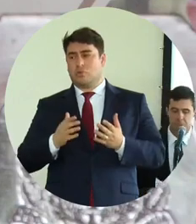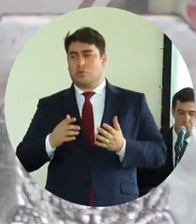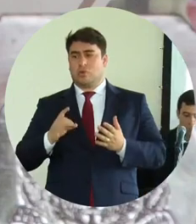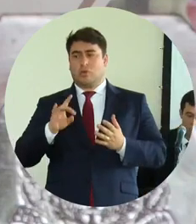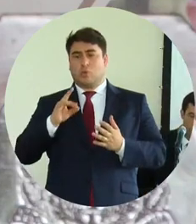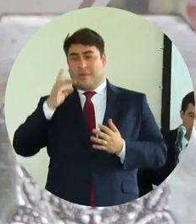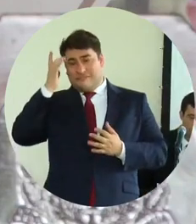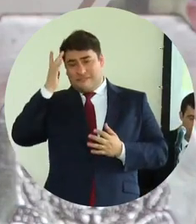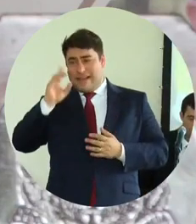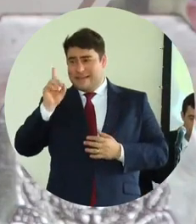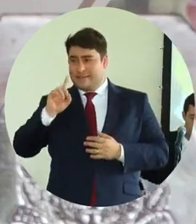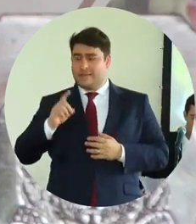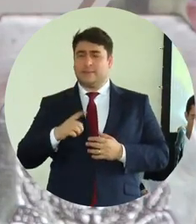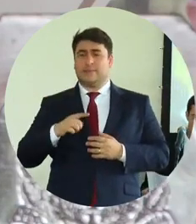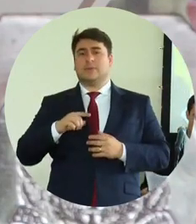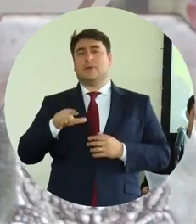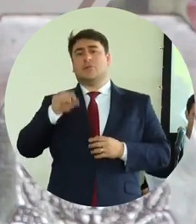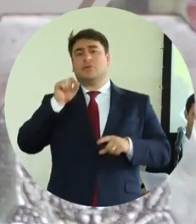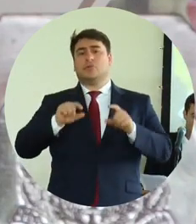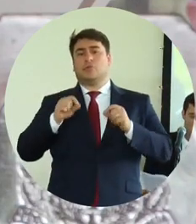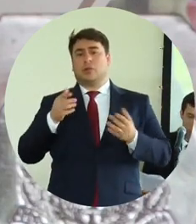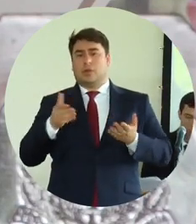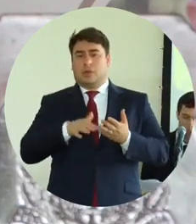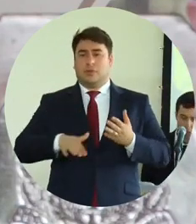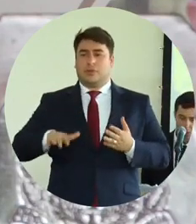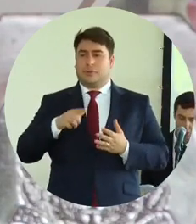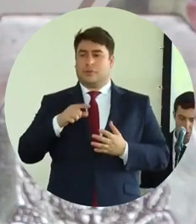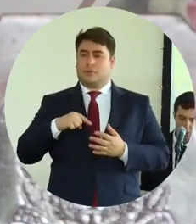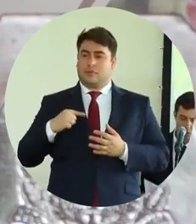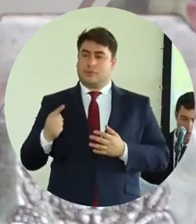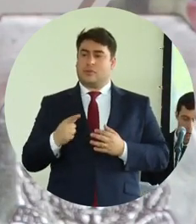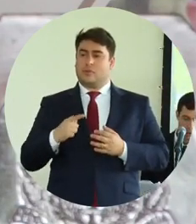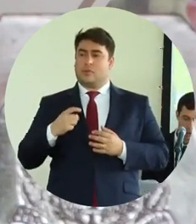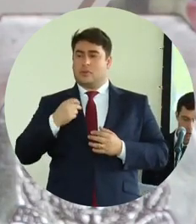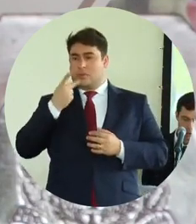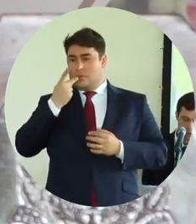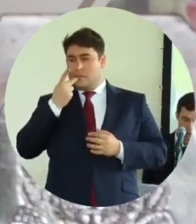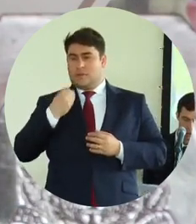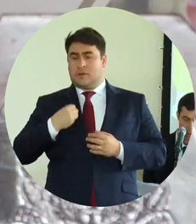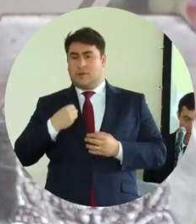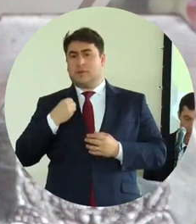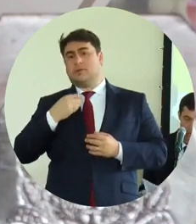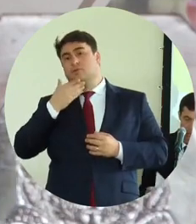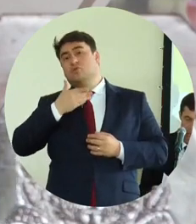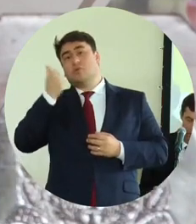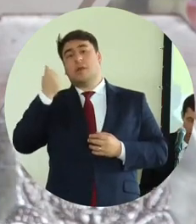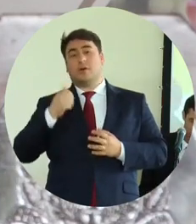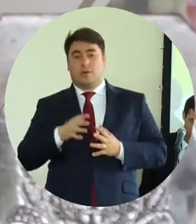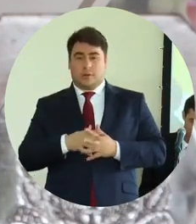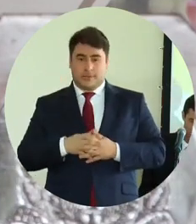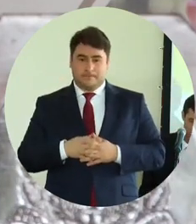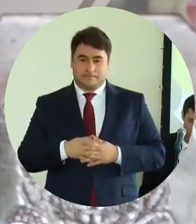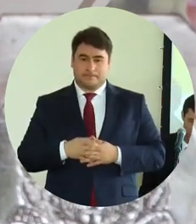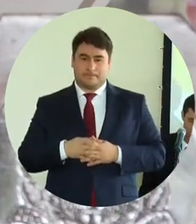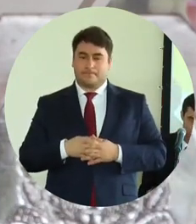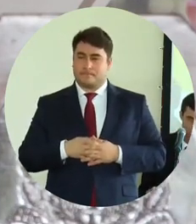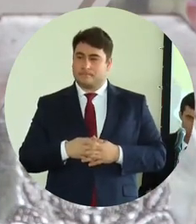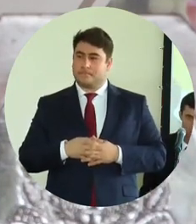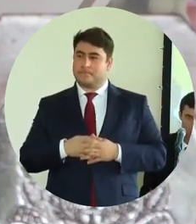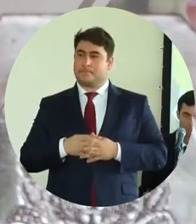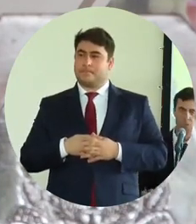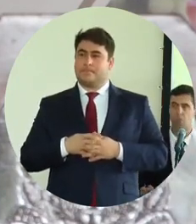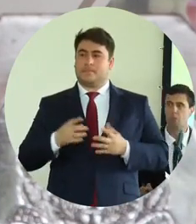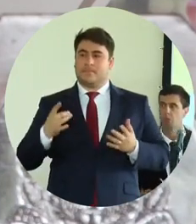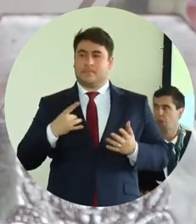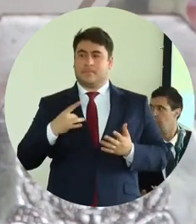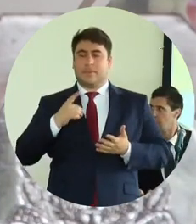Não é fácil selecionar quando nós estamos falando dos melhores. E isso nos